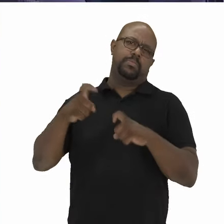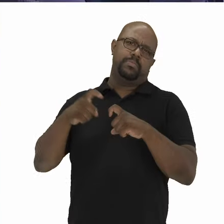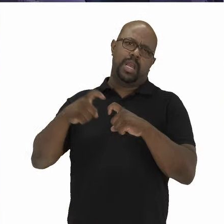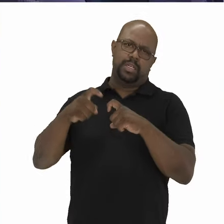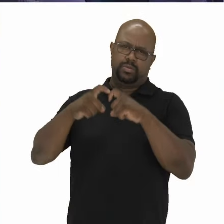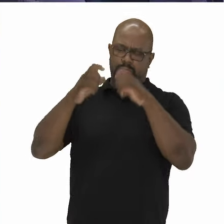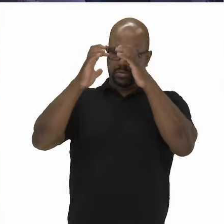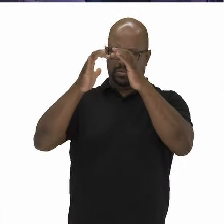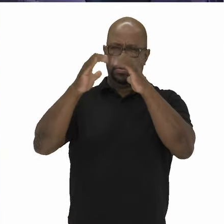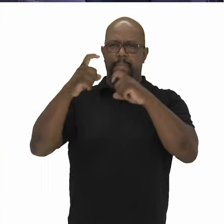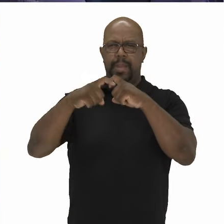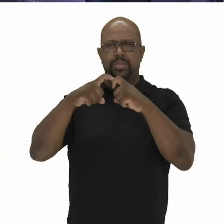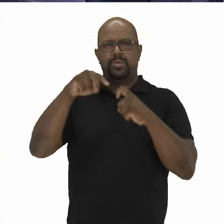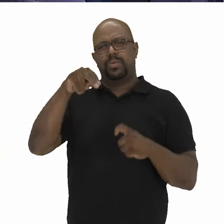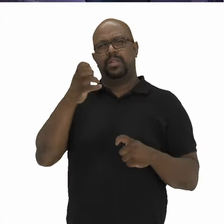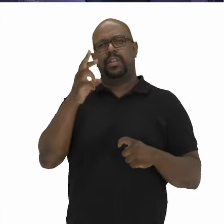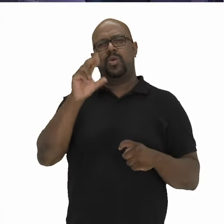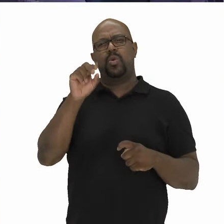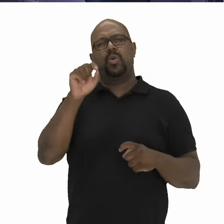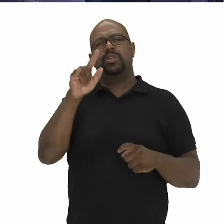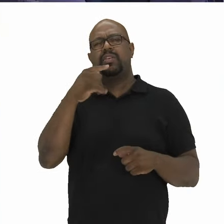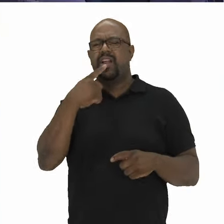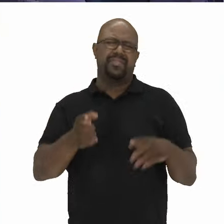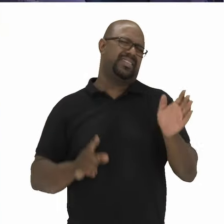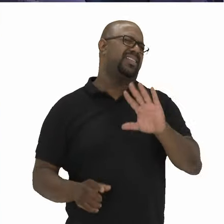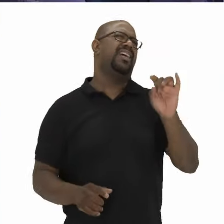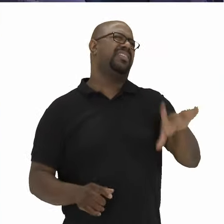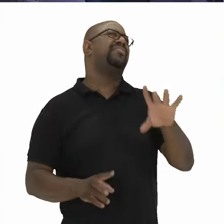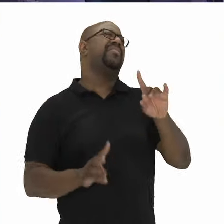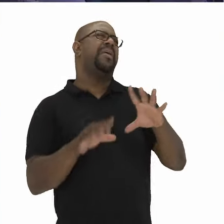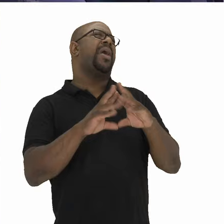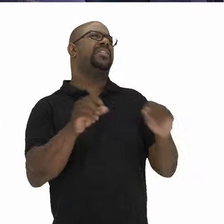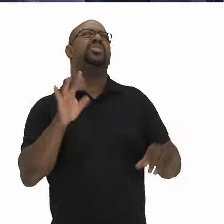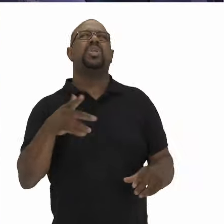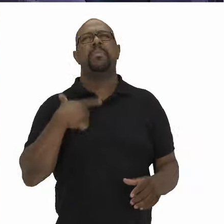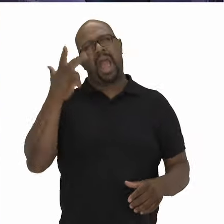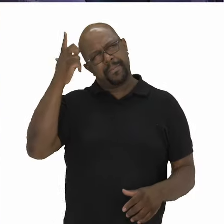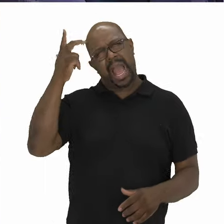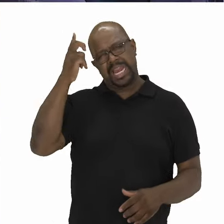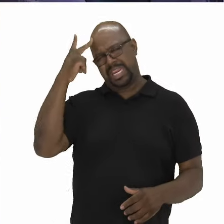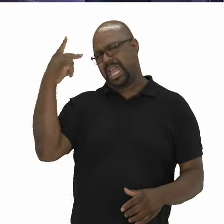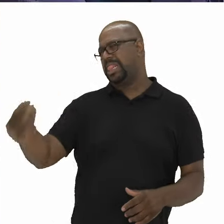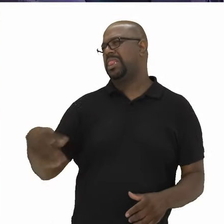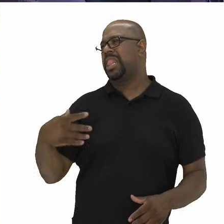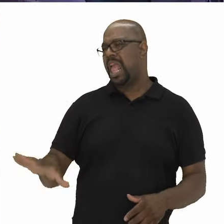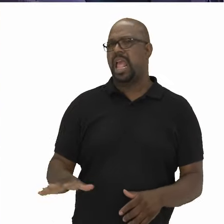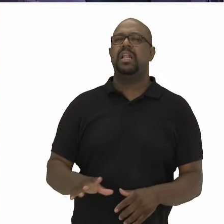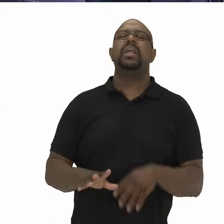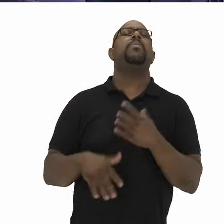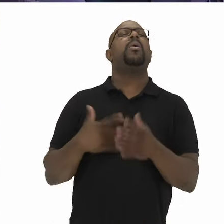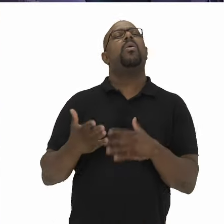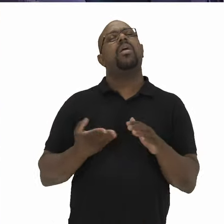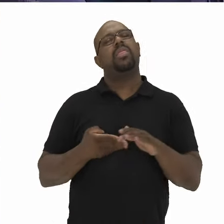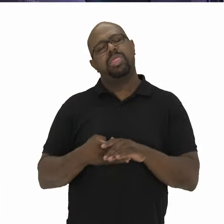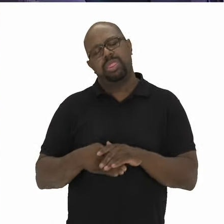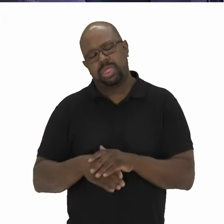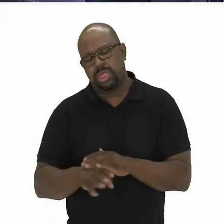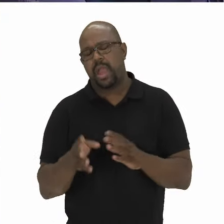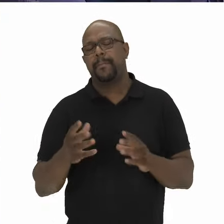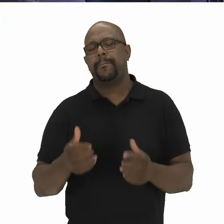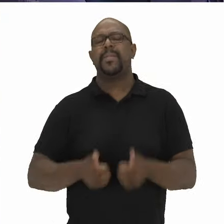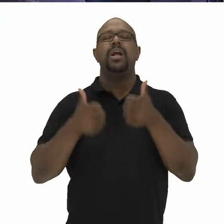neurologistas diziam para ela né não isso vai passar ela só tem as manias dela daqui a pouco